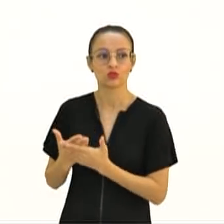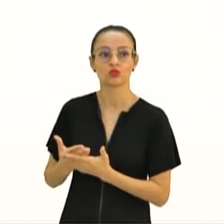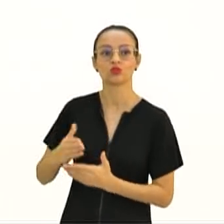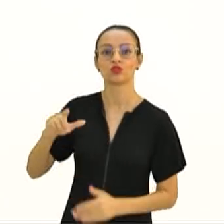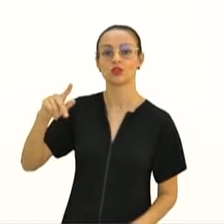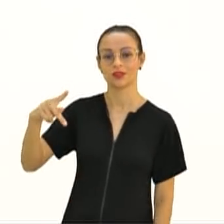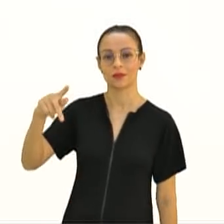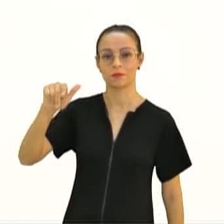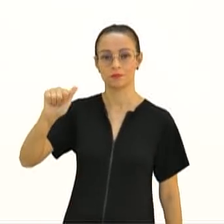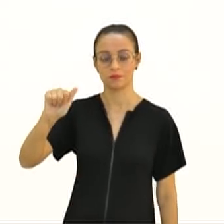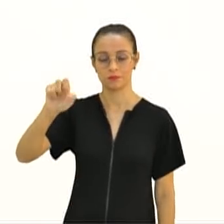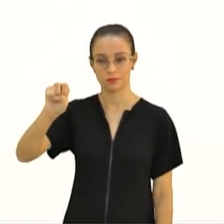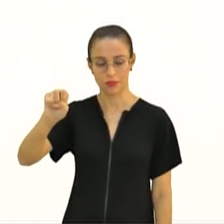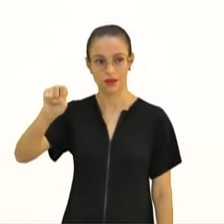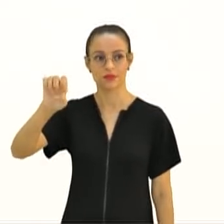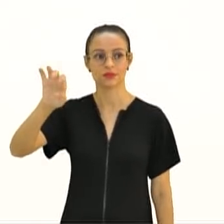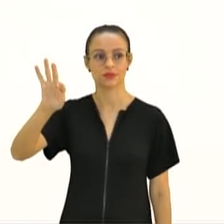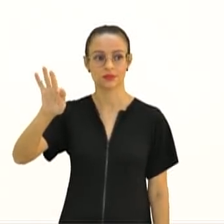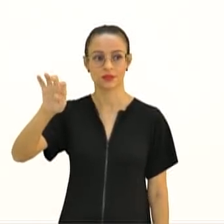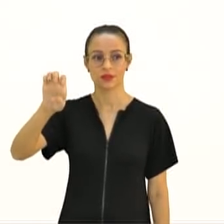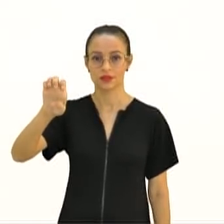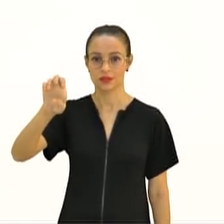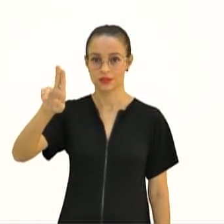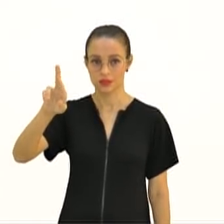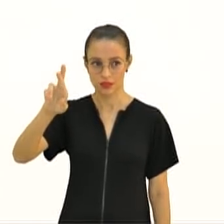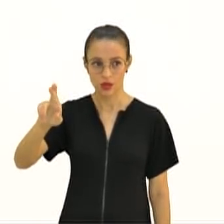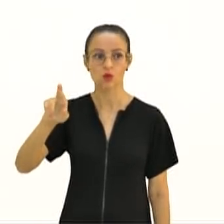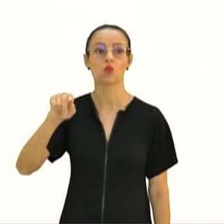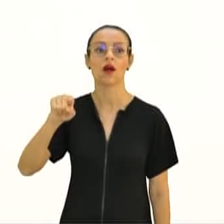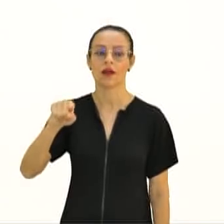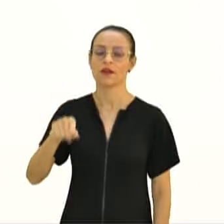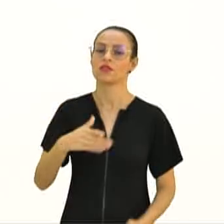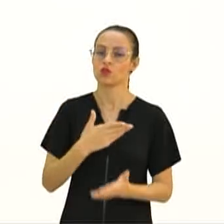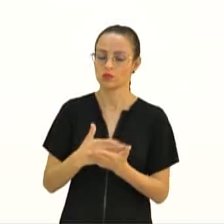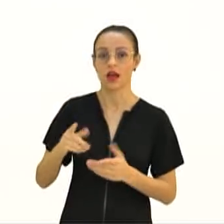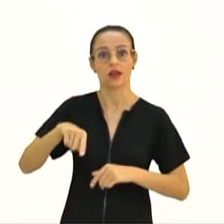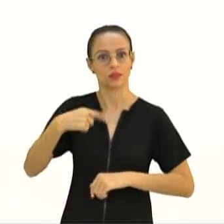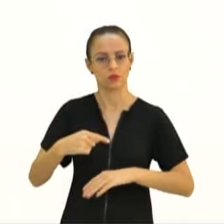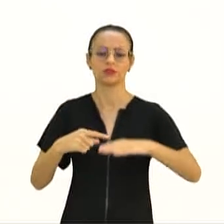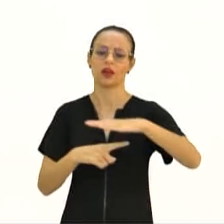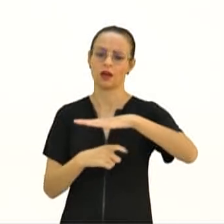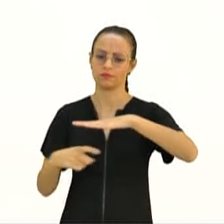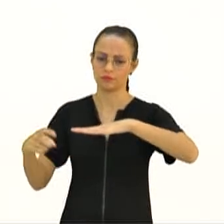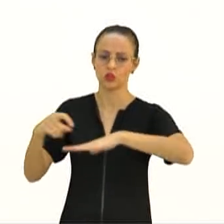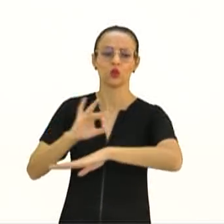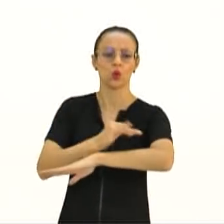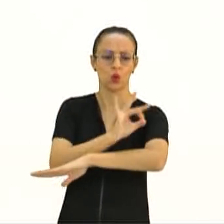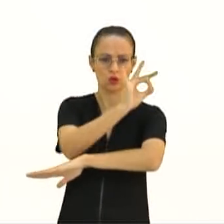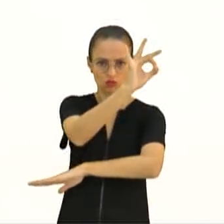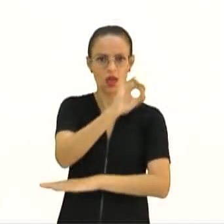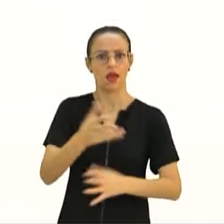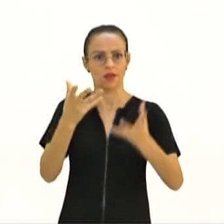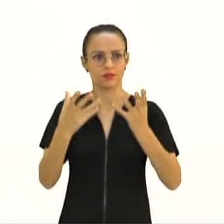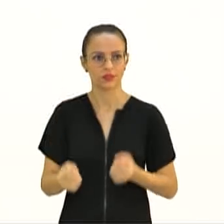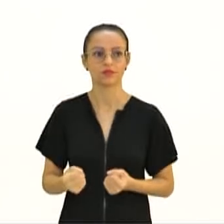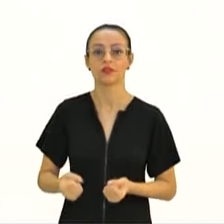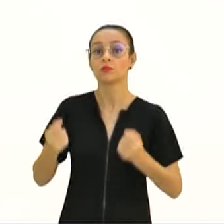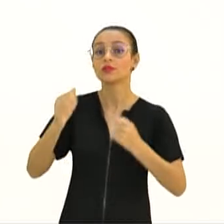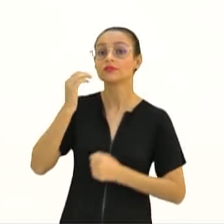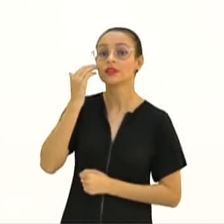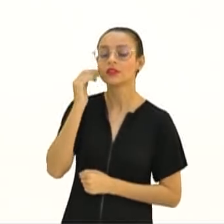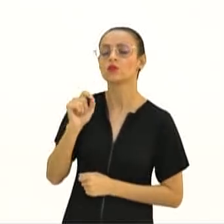a biogênese passou a ser a mais aceita. Então, teve mais estudo depois disso, né? Então, vamos entender o experimento de Louis